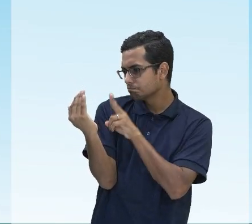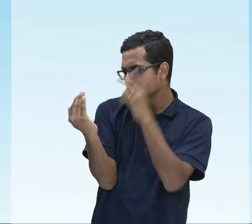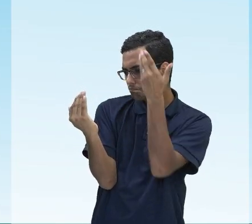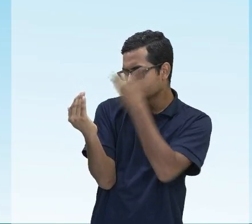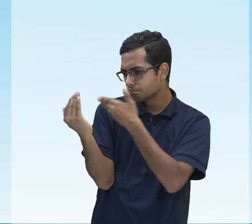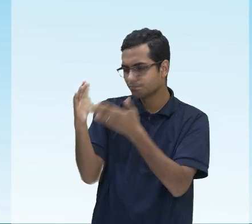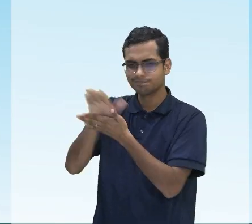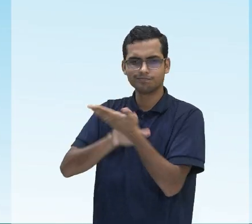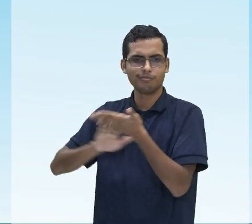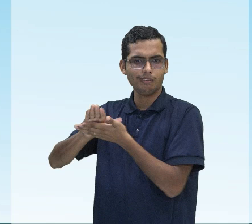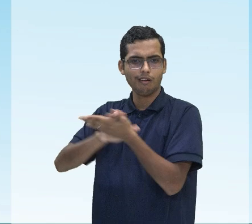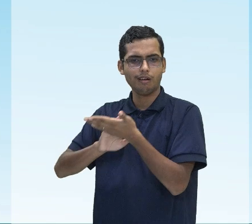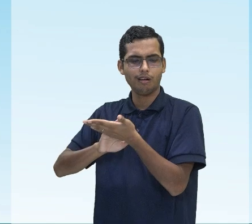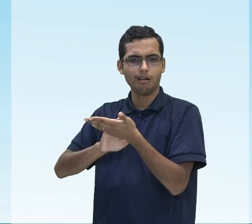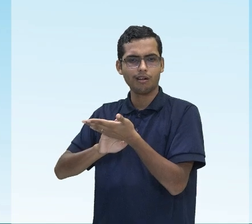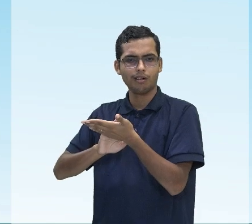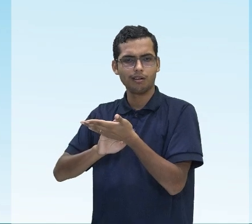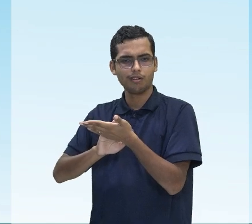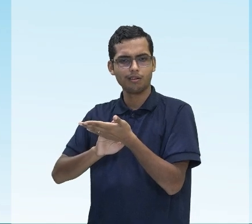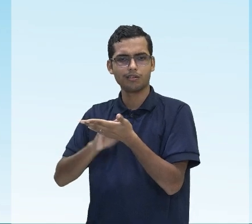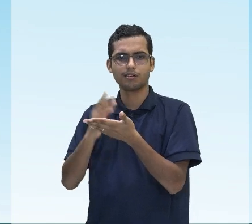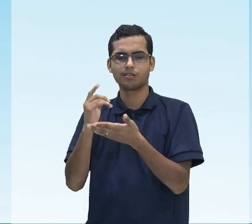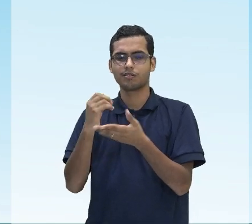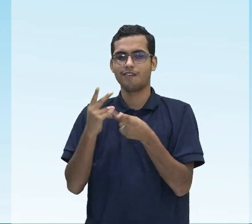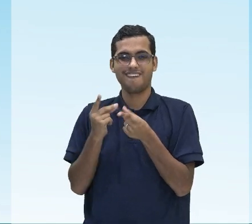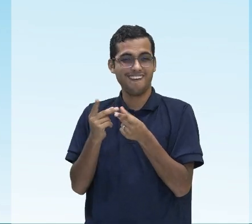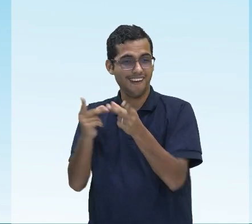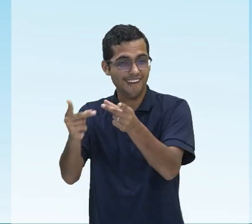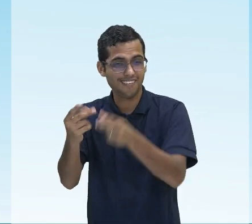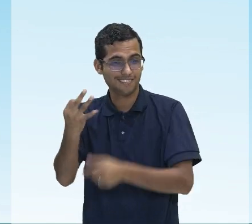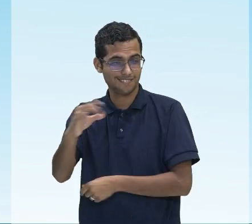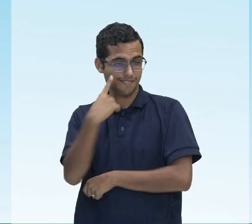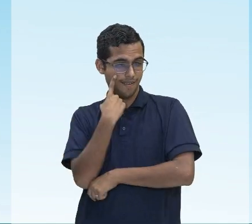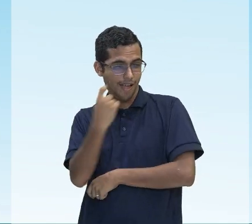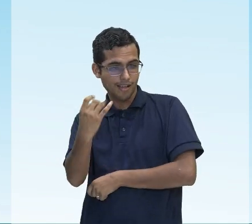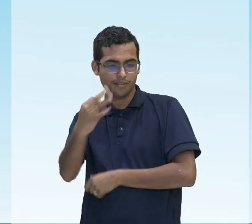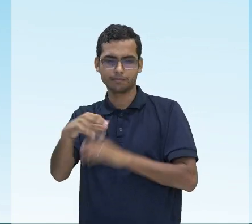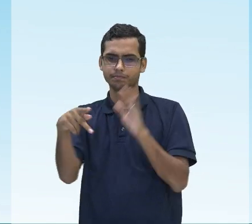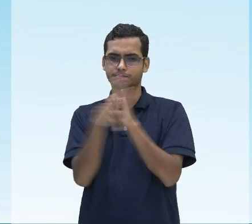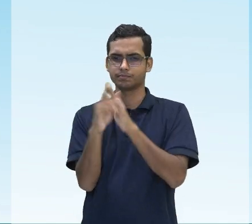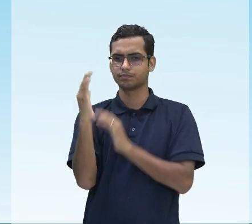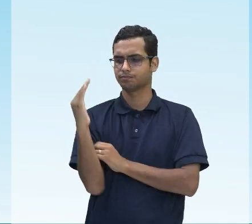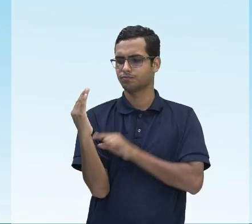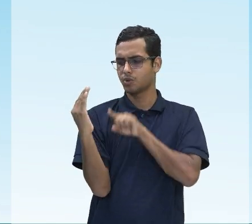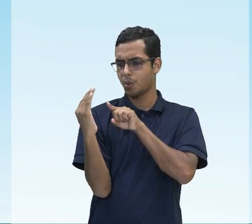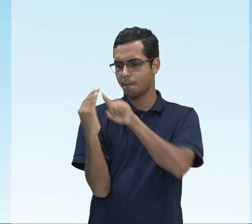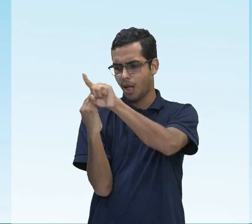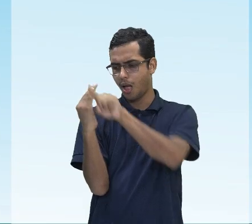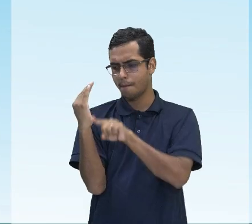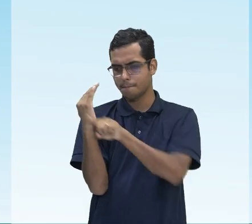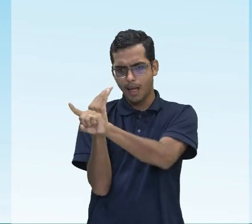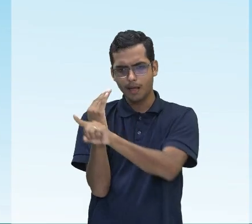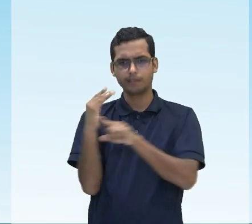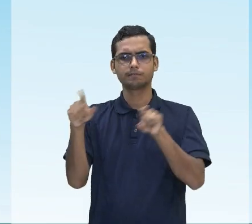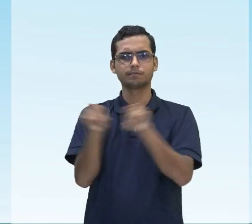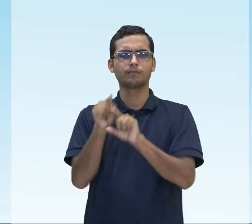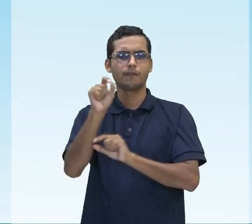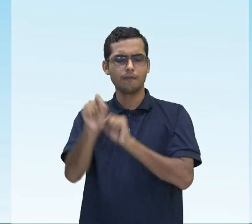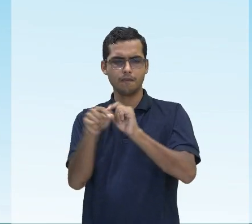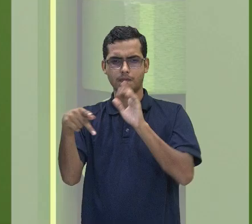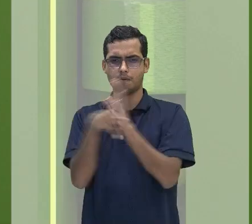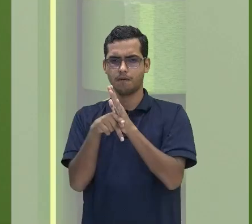imagem. A imagem está no infinito. Isso aí é muito interessante. Isso só acontece quando o objeto está sobre o